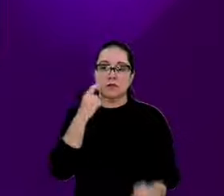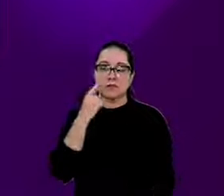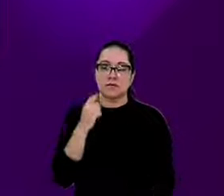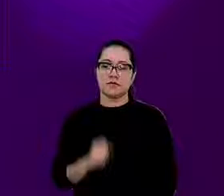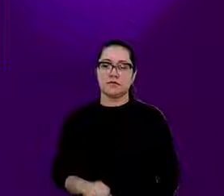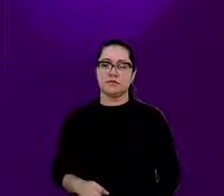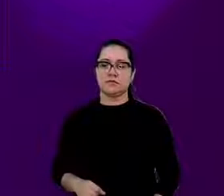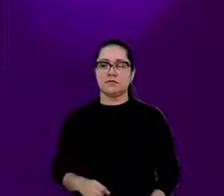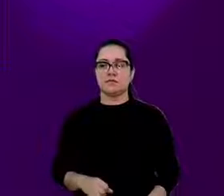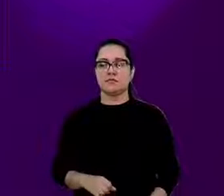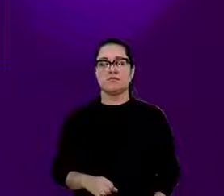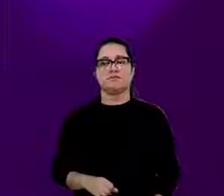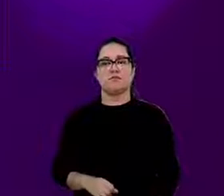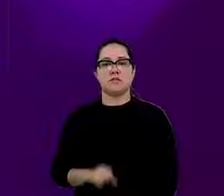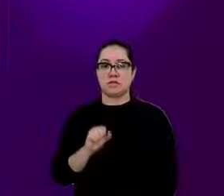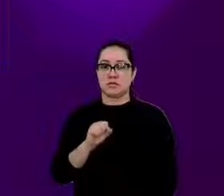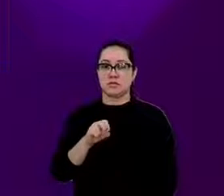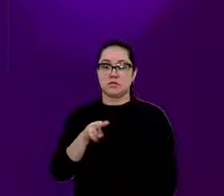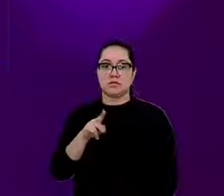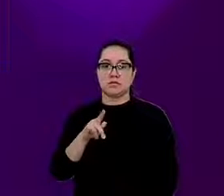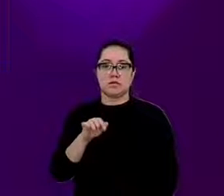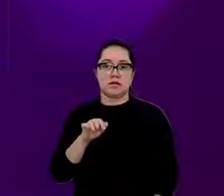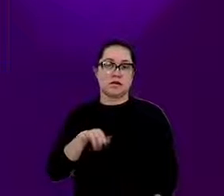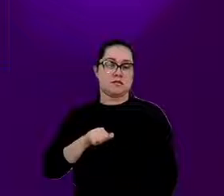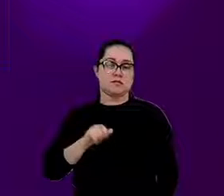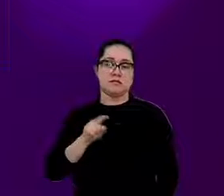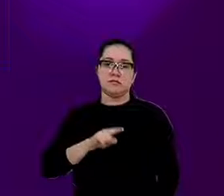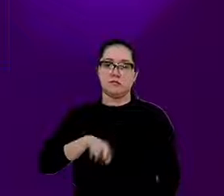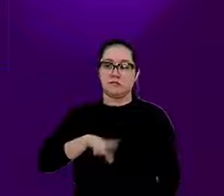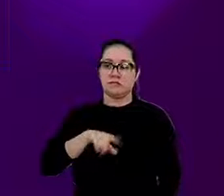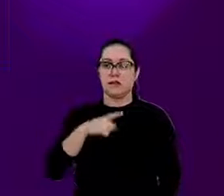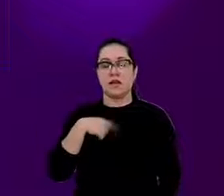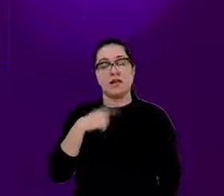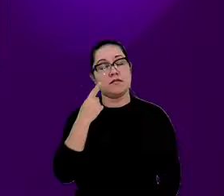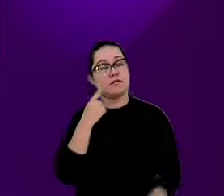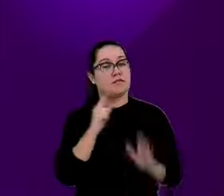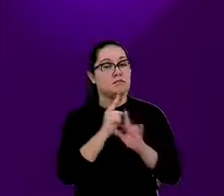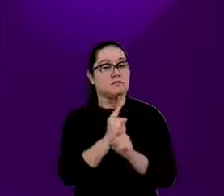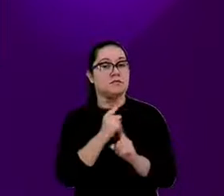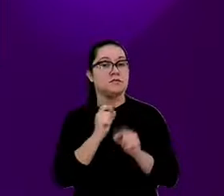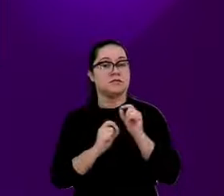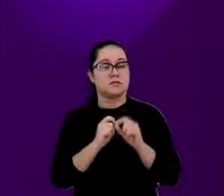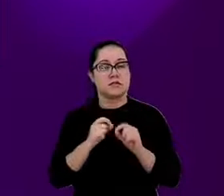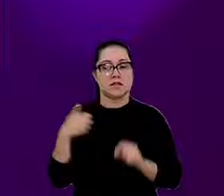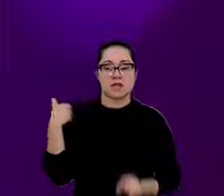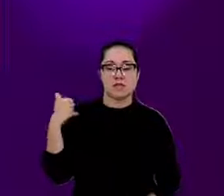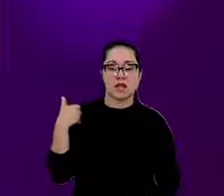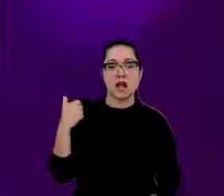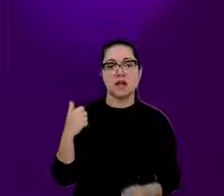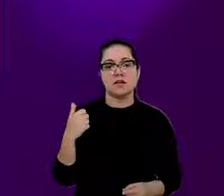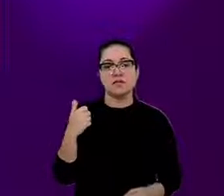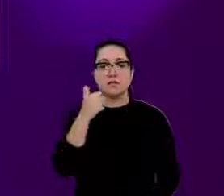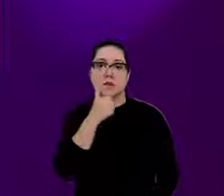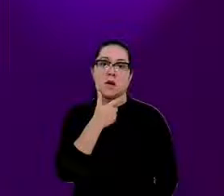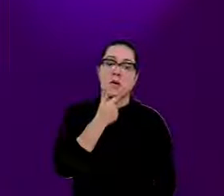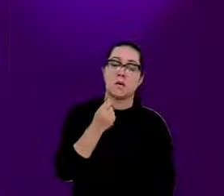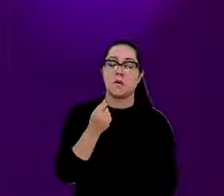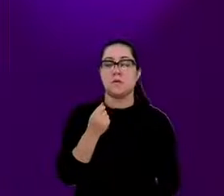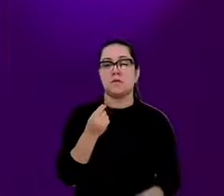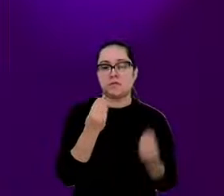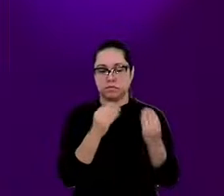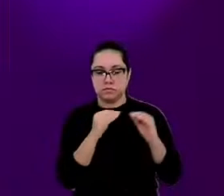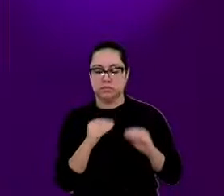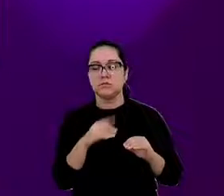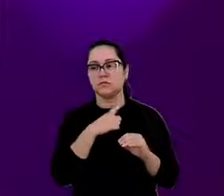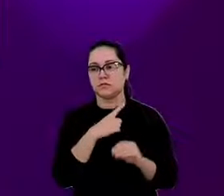sem supra, utilizando dados clínicos como sexo, idade e também valores de troponina seriados, mostrando o emprego da inteligência artificial também